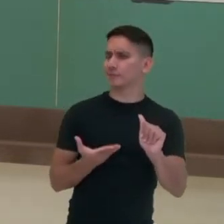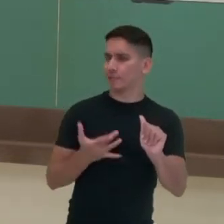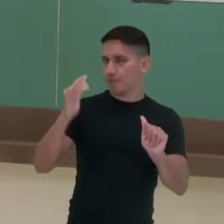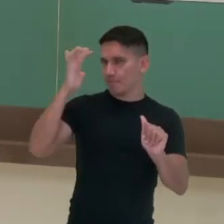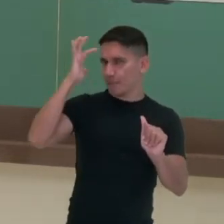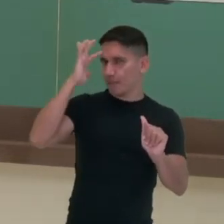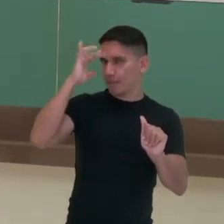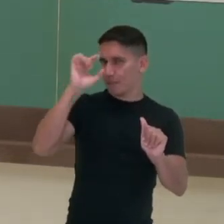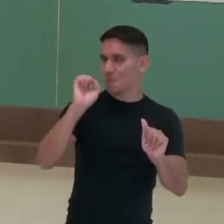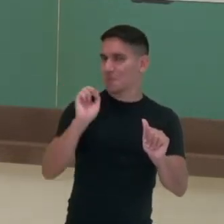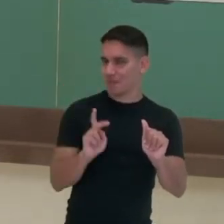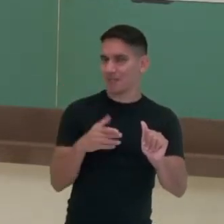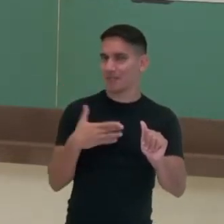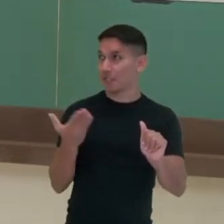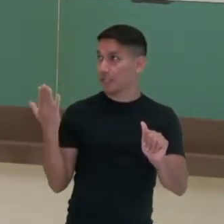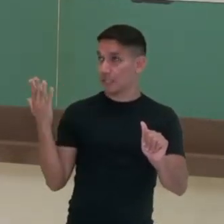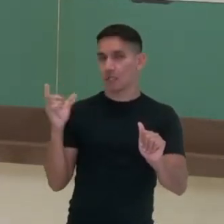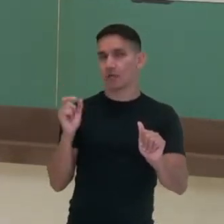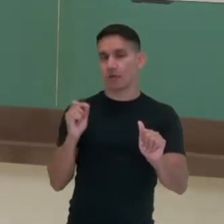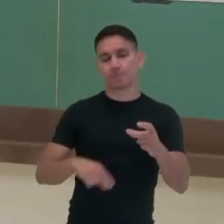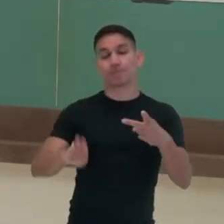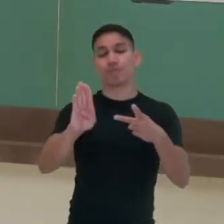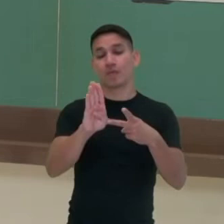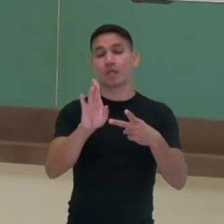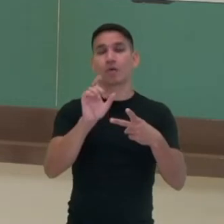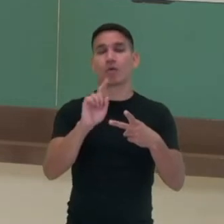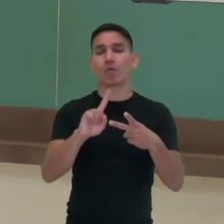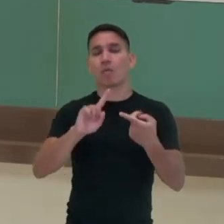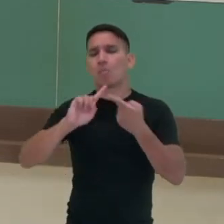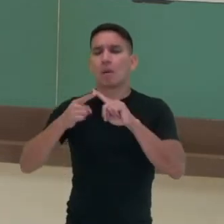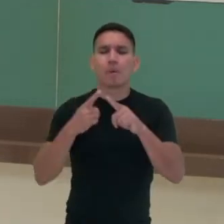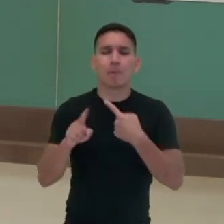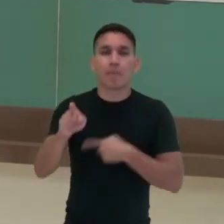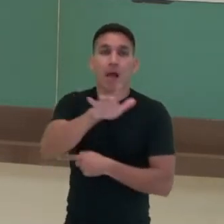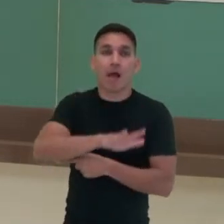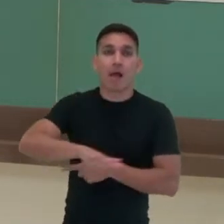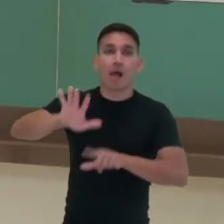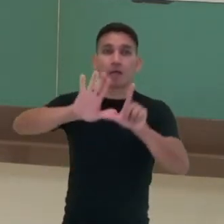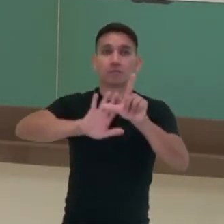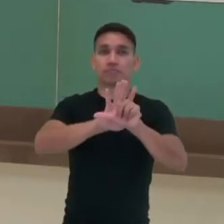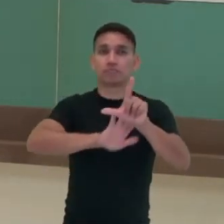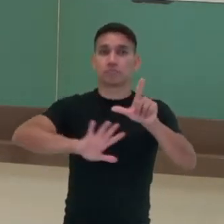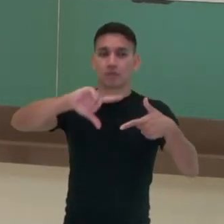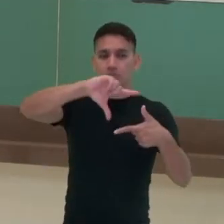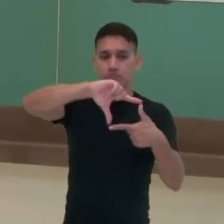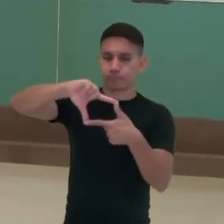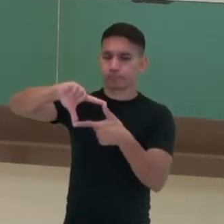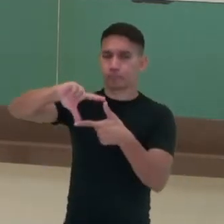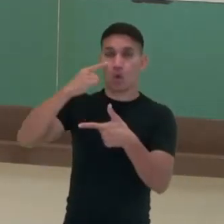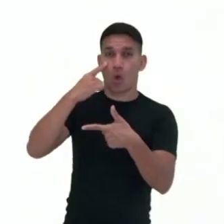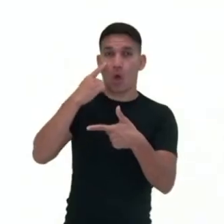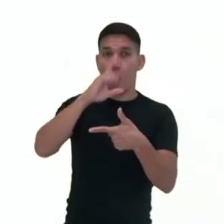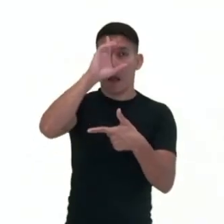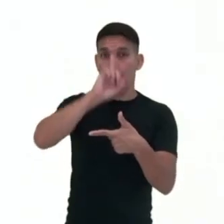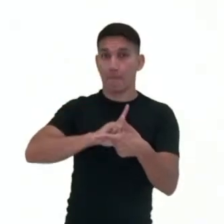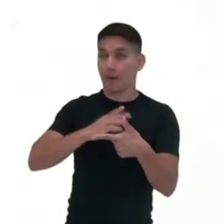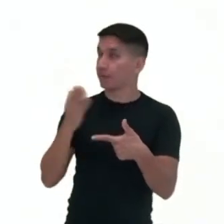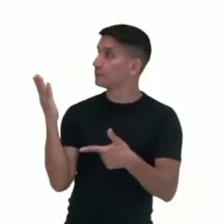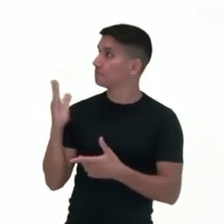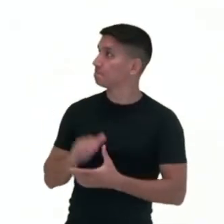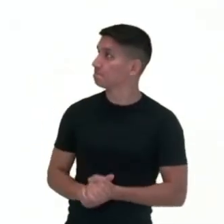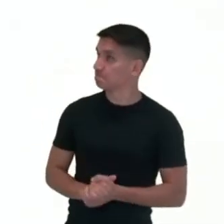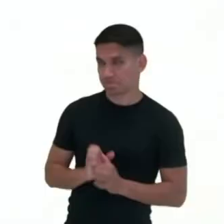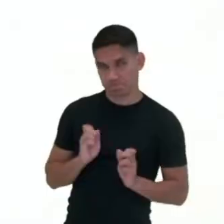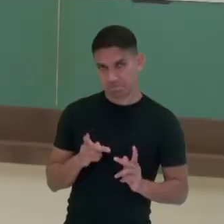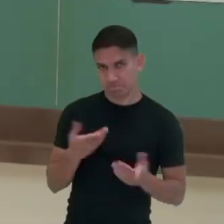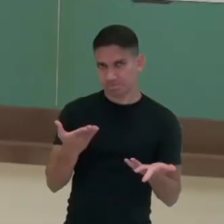pensem nisso. E aí, letra B, calcular a área do retângulo em destaque. É esse daqui que está em amarelo,